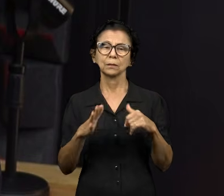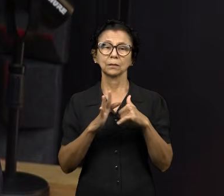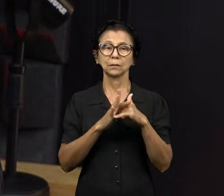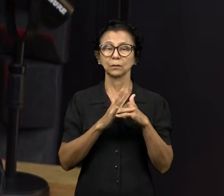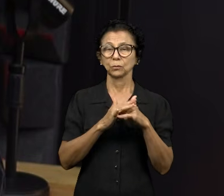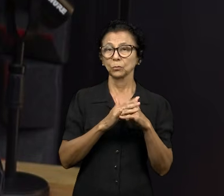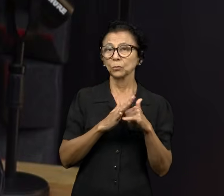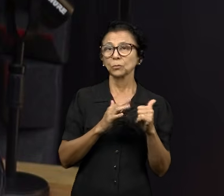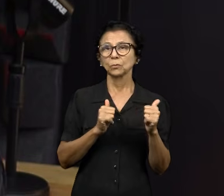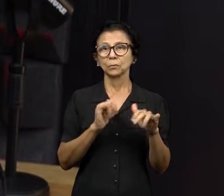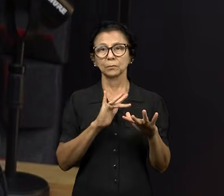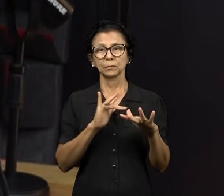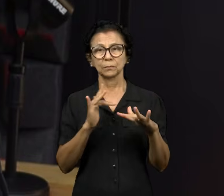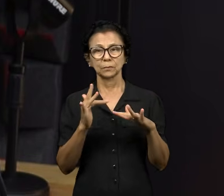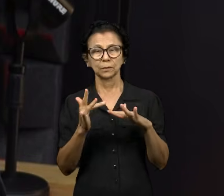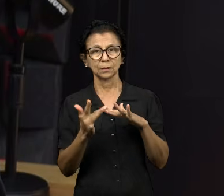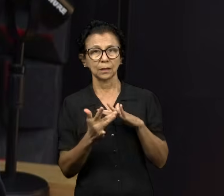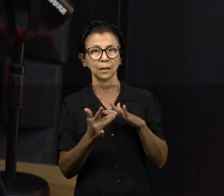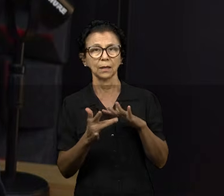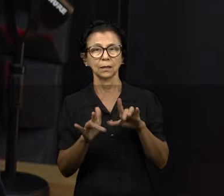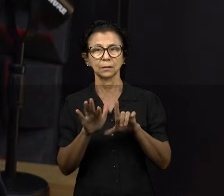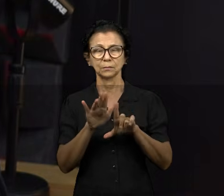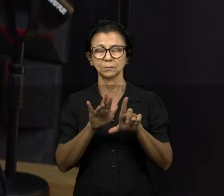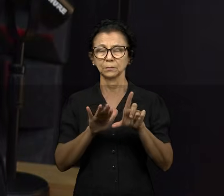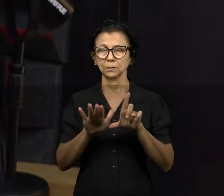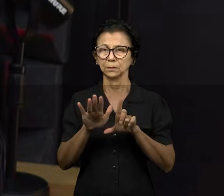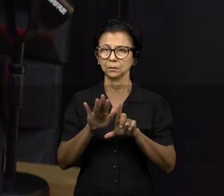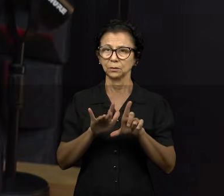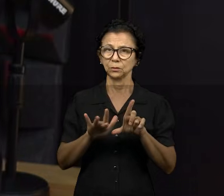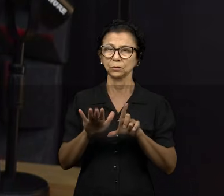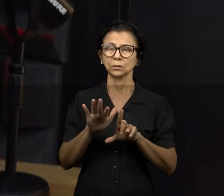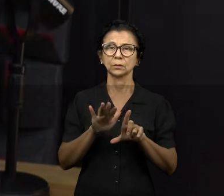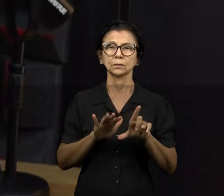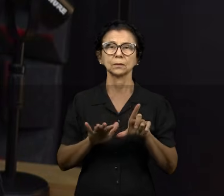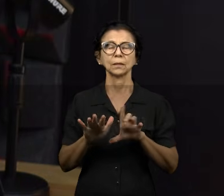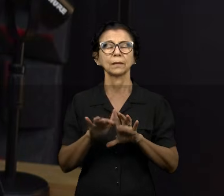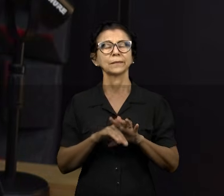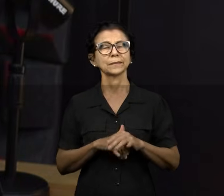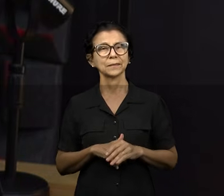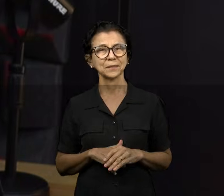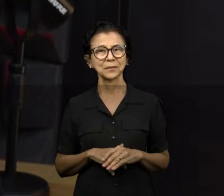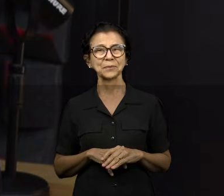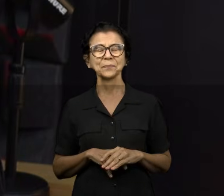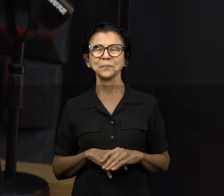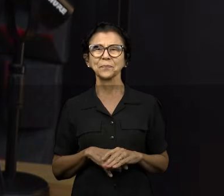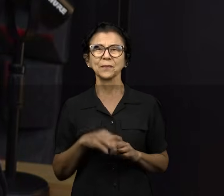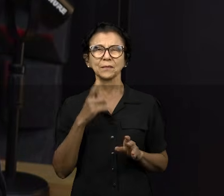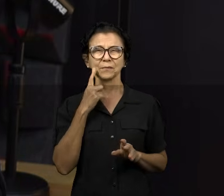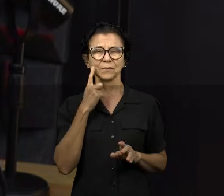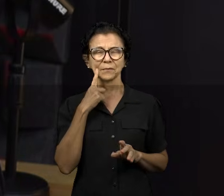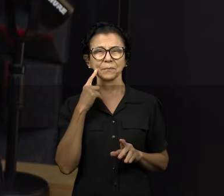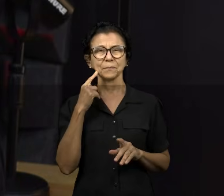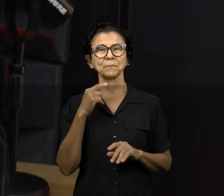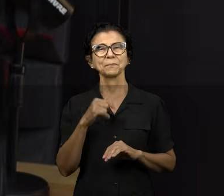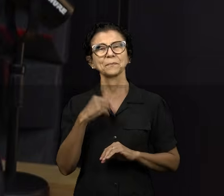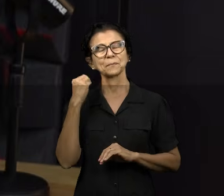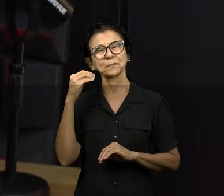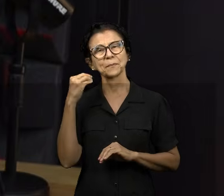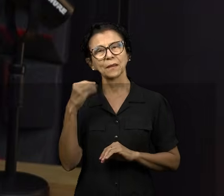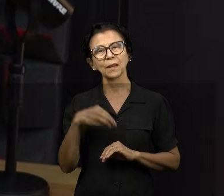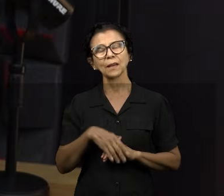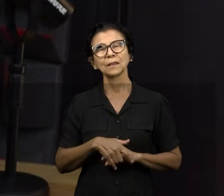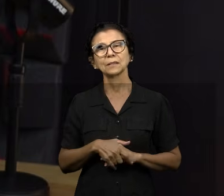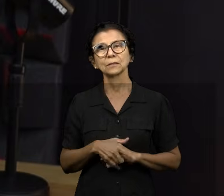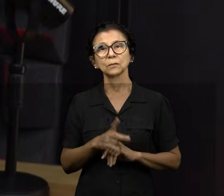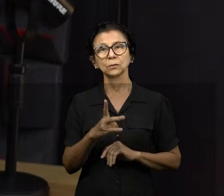YouTube, nas redes também de TV, nas nossas redes sociais. Viva essa experiência,